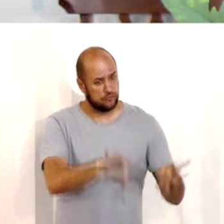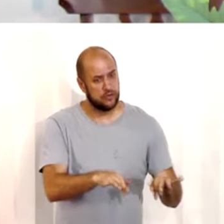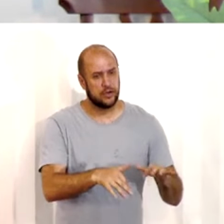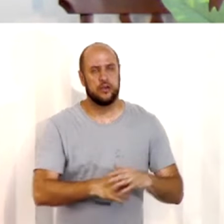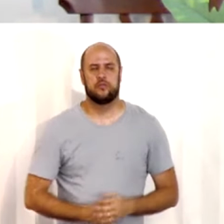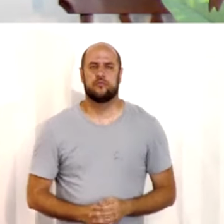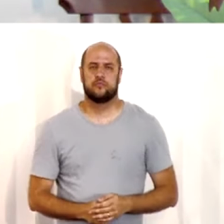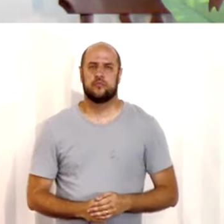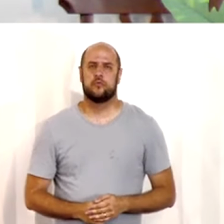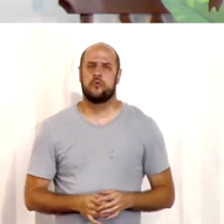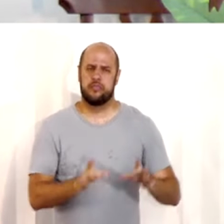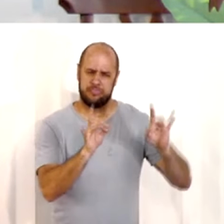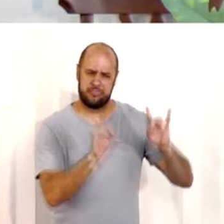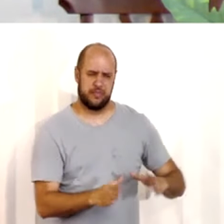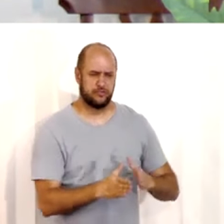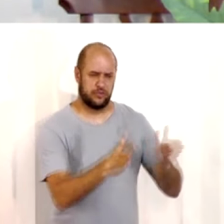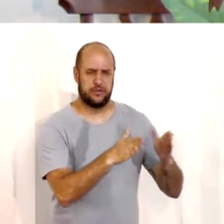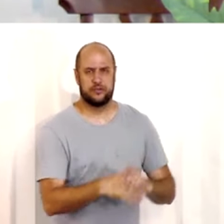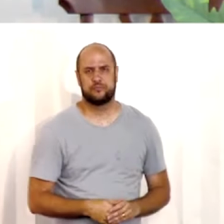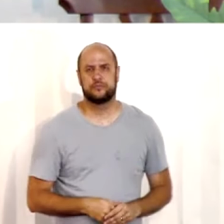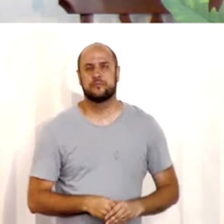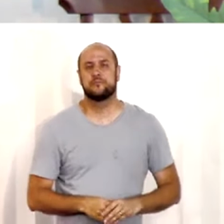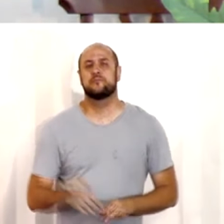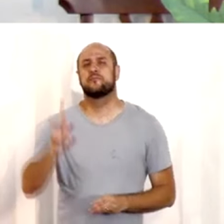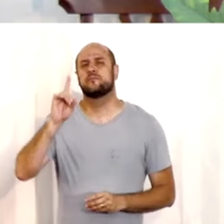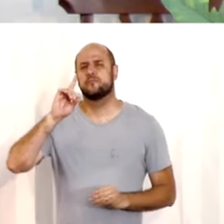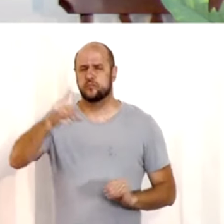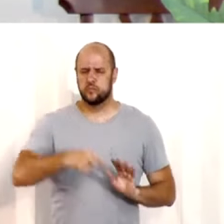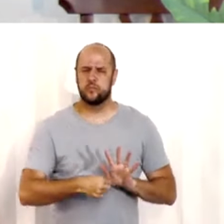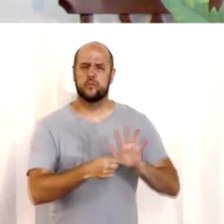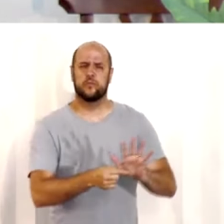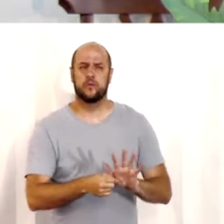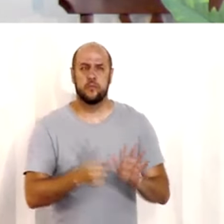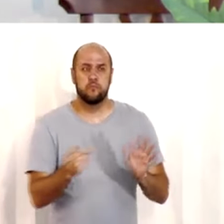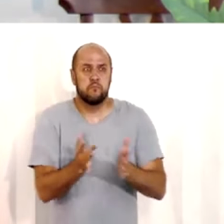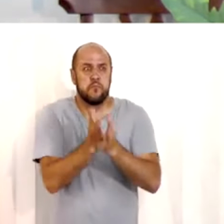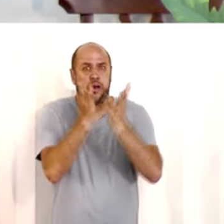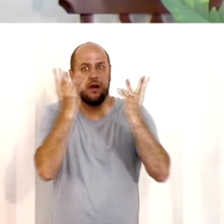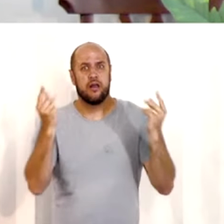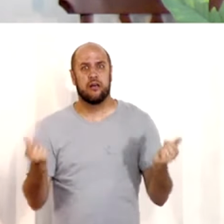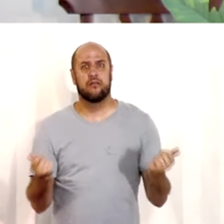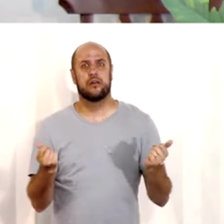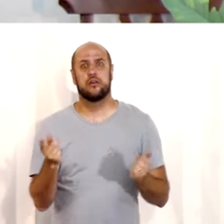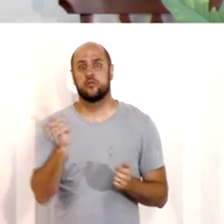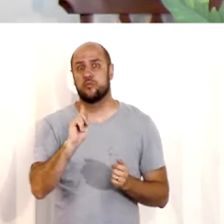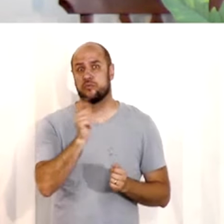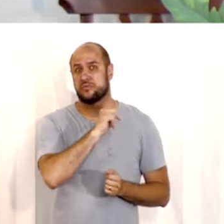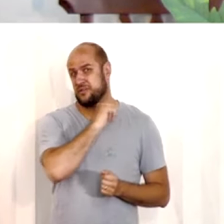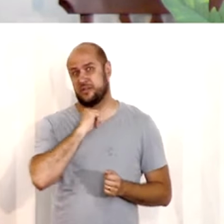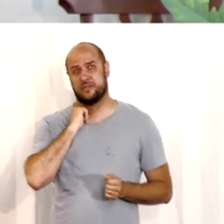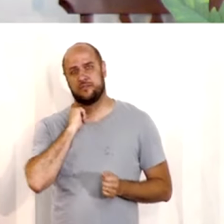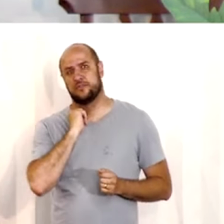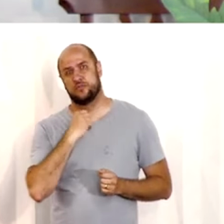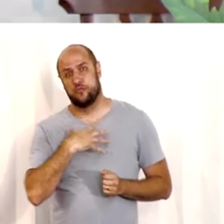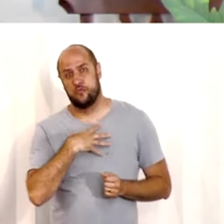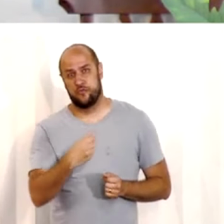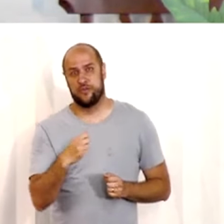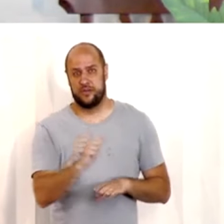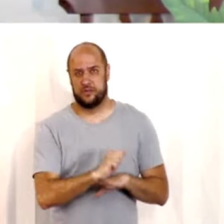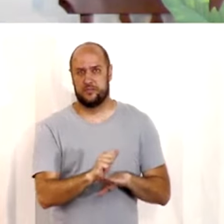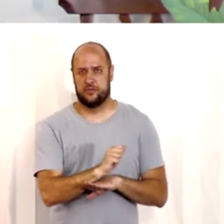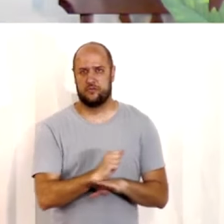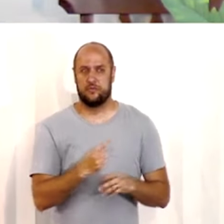do caminho. E o Senhor honrou isso de uma maneira impressionante quando não era o filho de Abraão que Deus queria, mas era ajudar